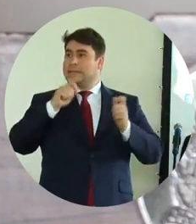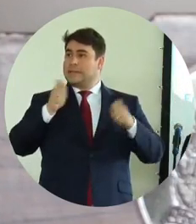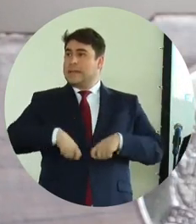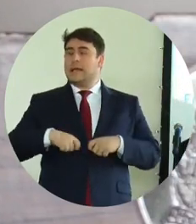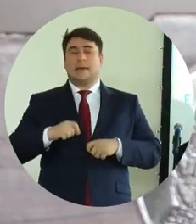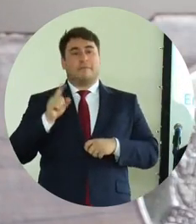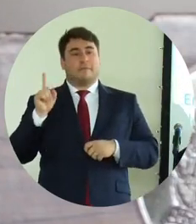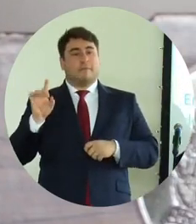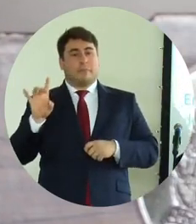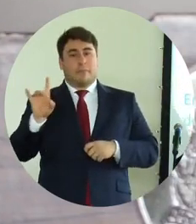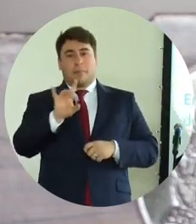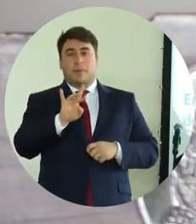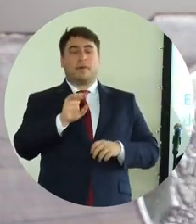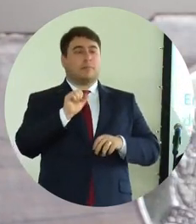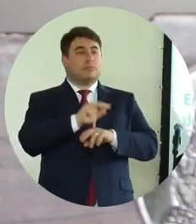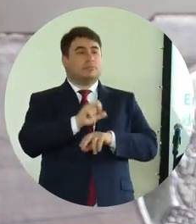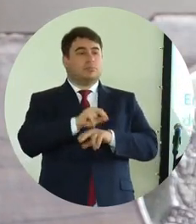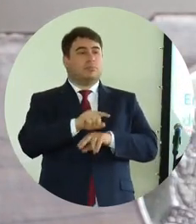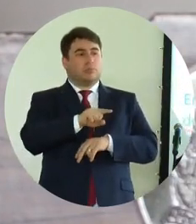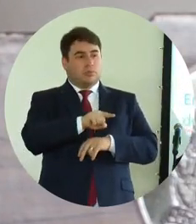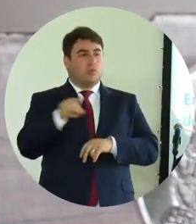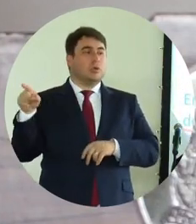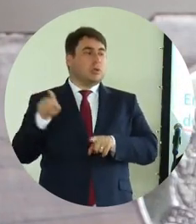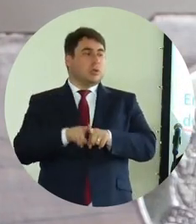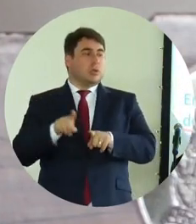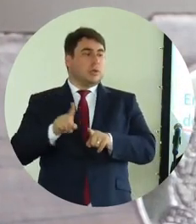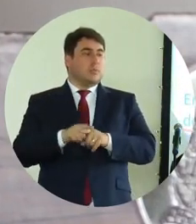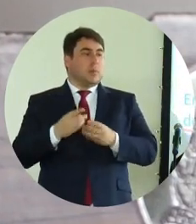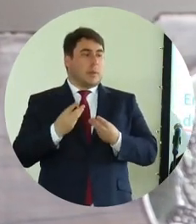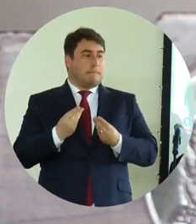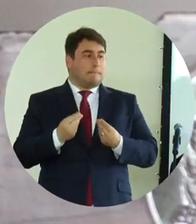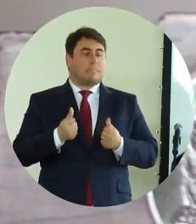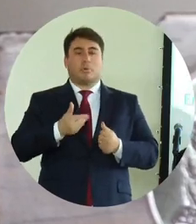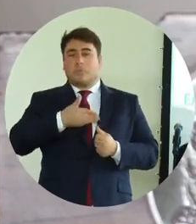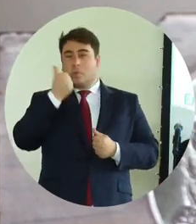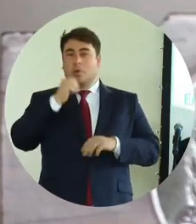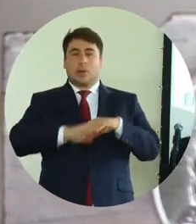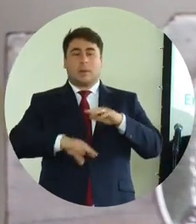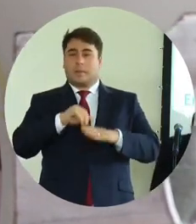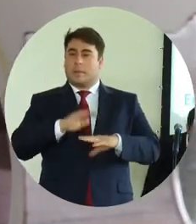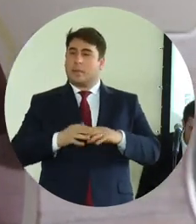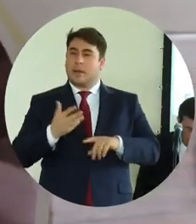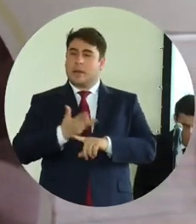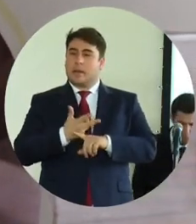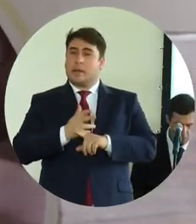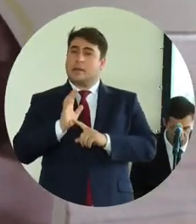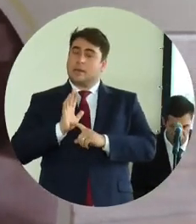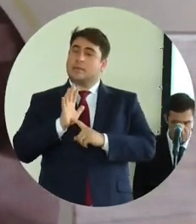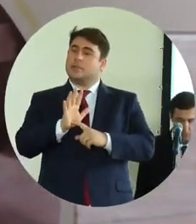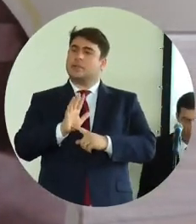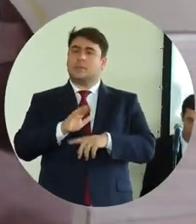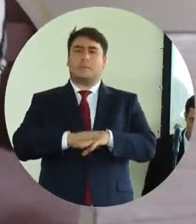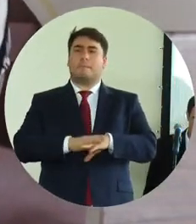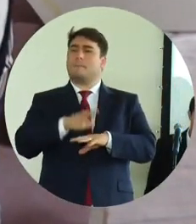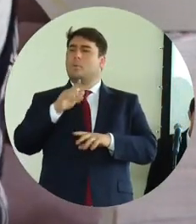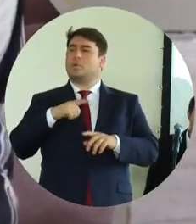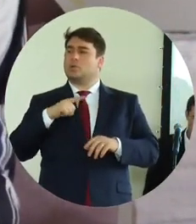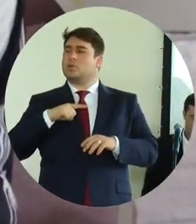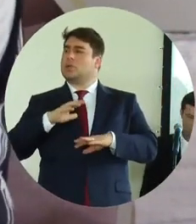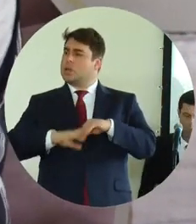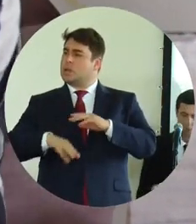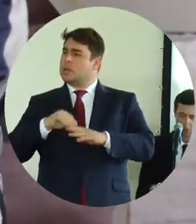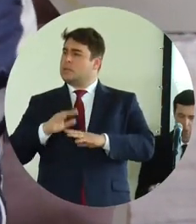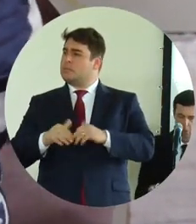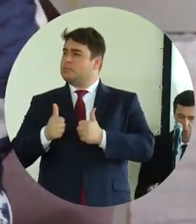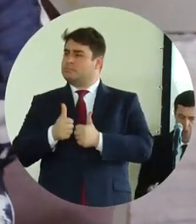uma das vagas. Cada um de vocês aprimorando as práticas na hora de apresentar. Muitos de vocês têm